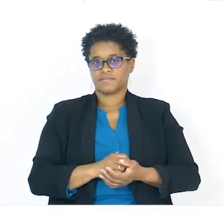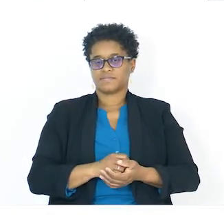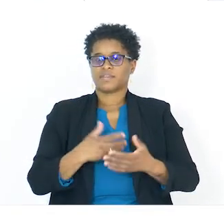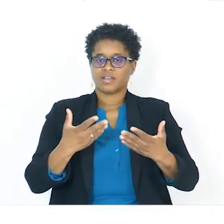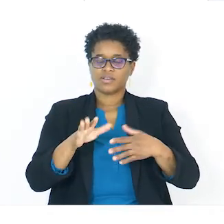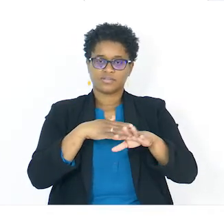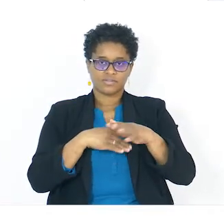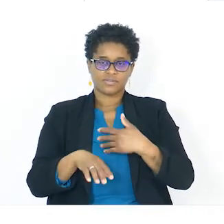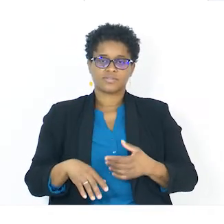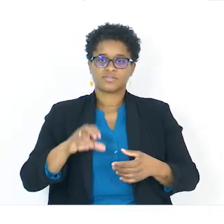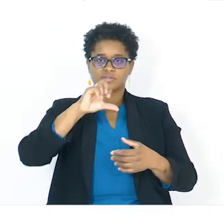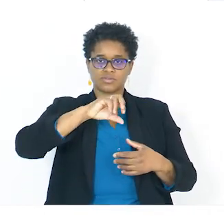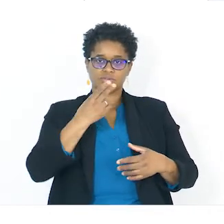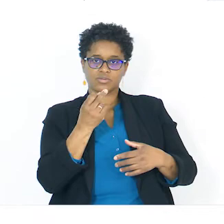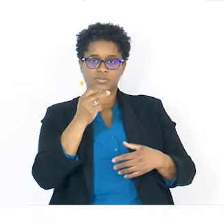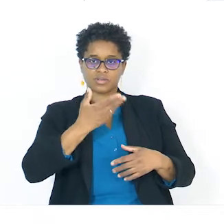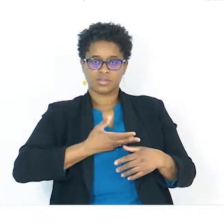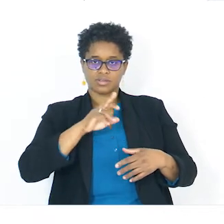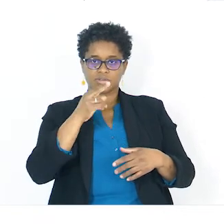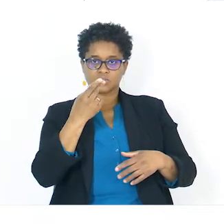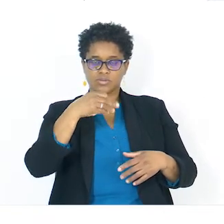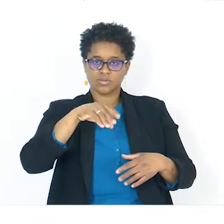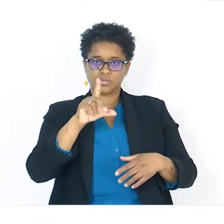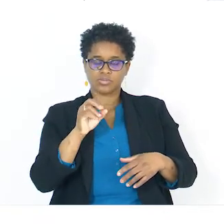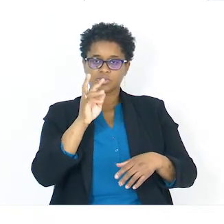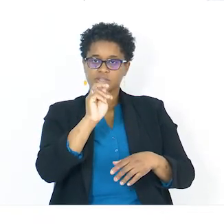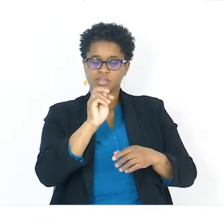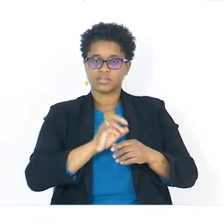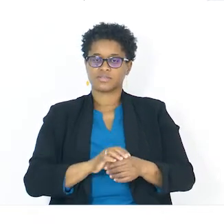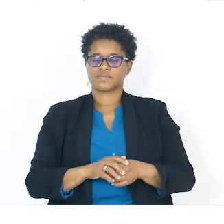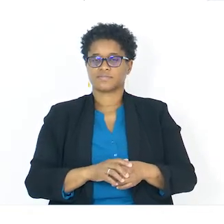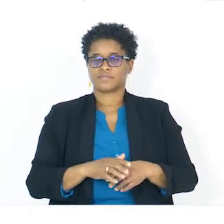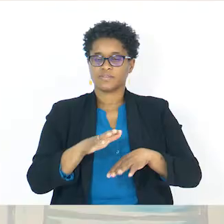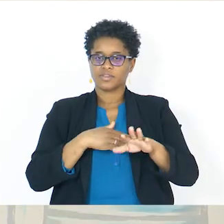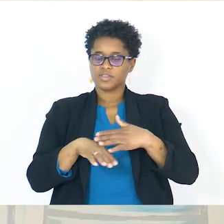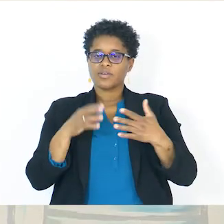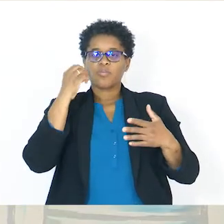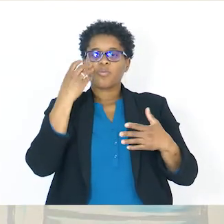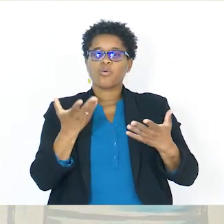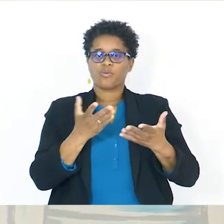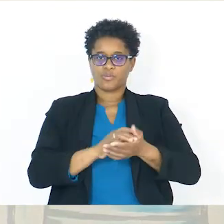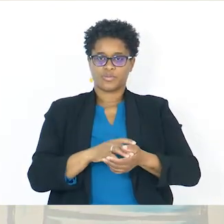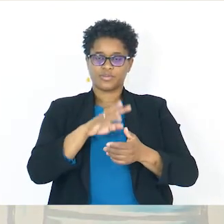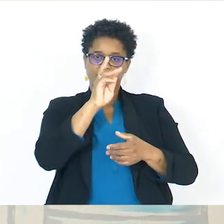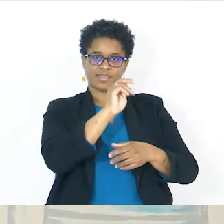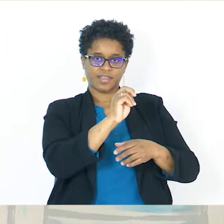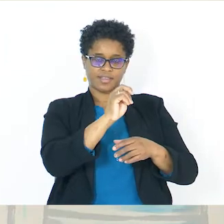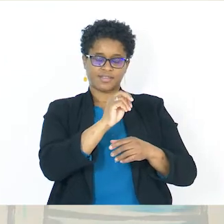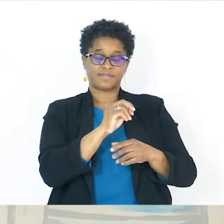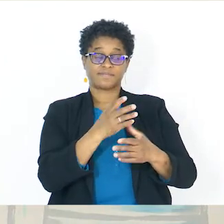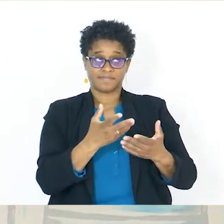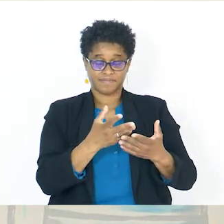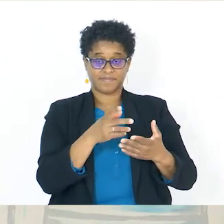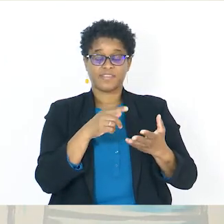30. Vamos calcular o quádruplo de 3. Vamos fazer como?